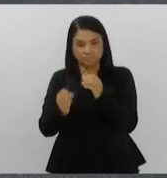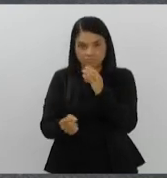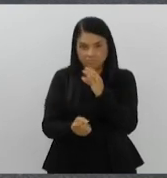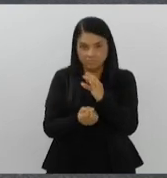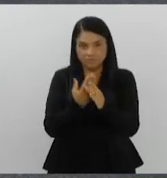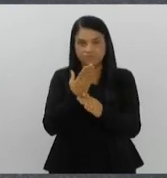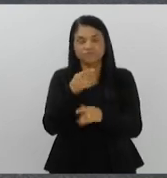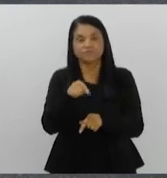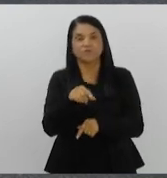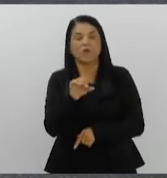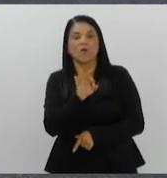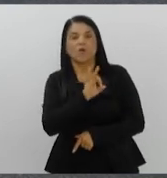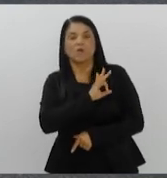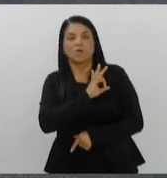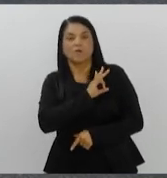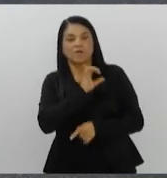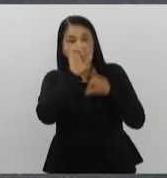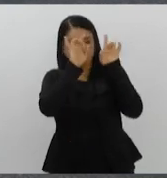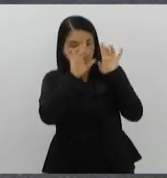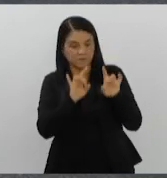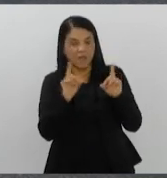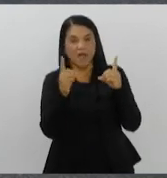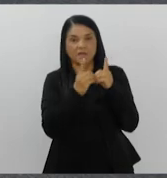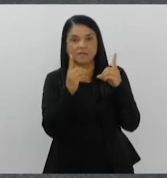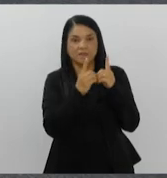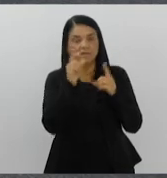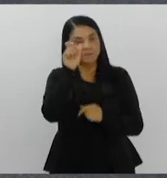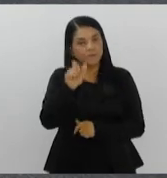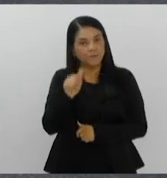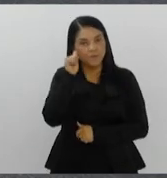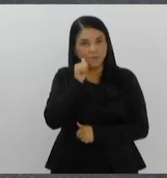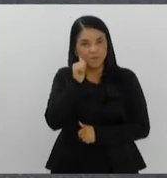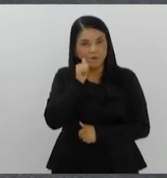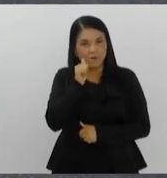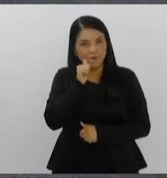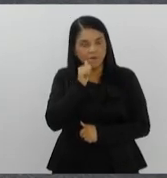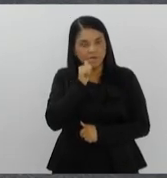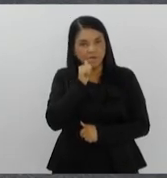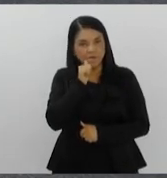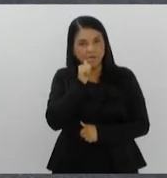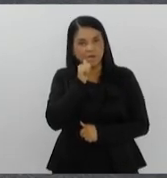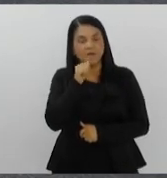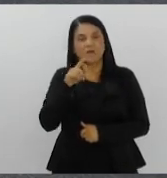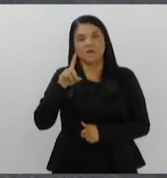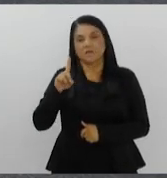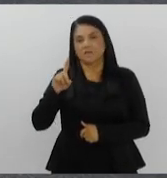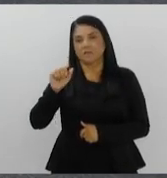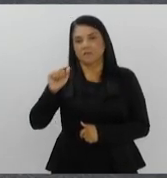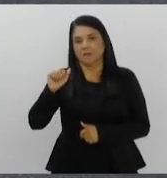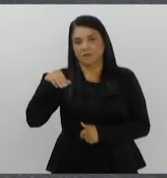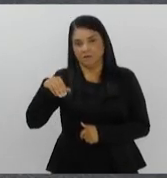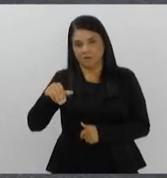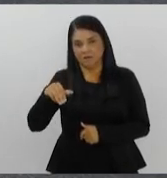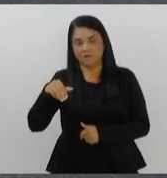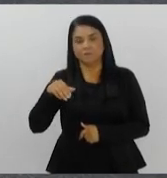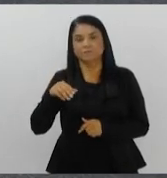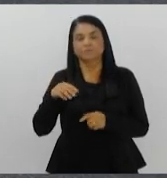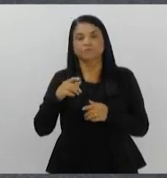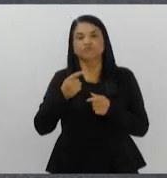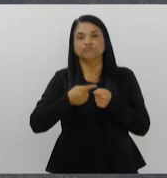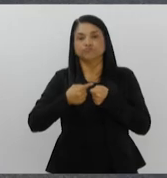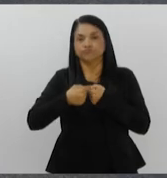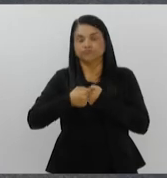uma delegacia especializada de atendimento à mulher, a criação de uma DEAM no município de